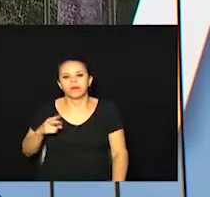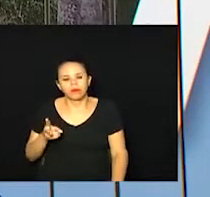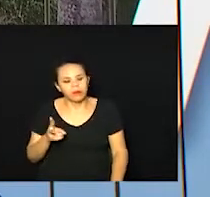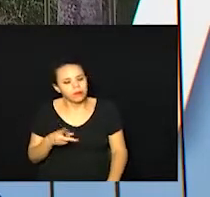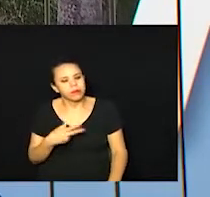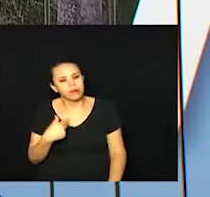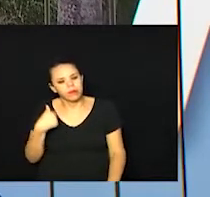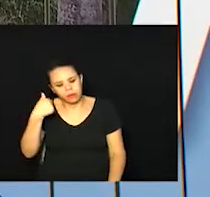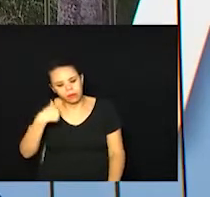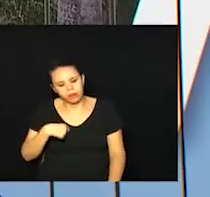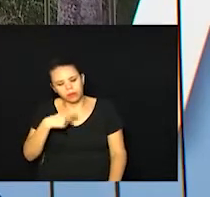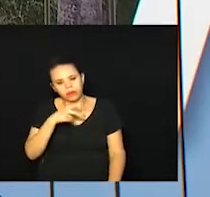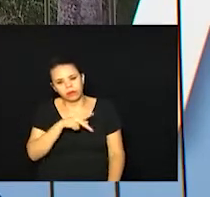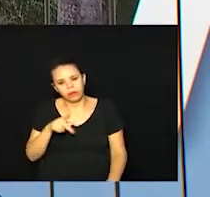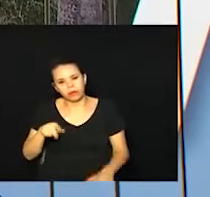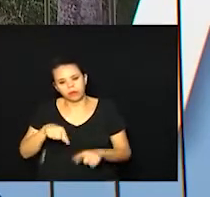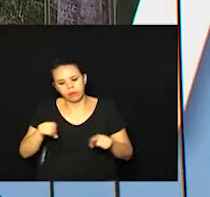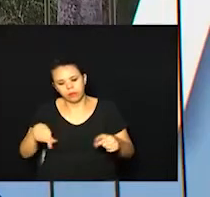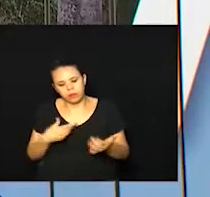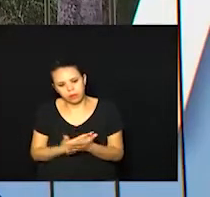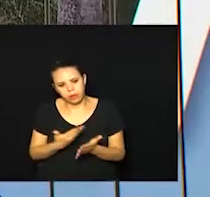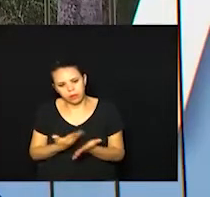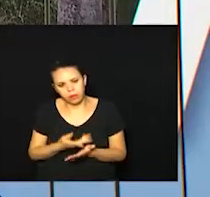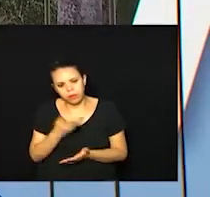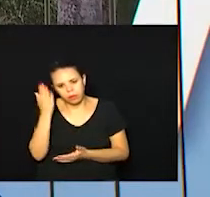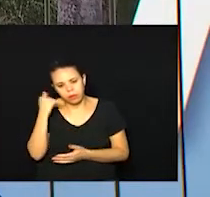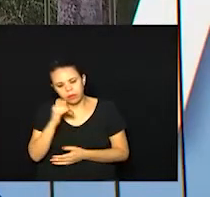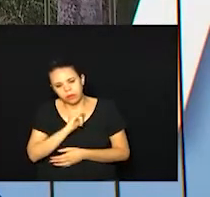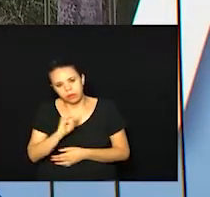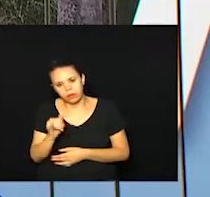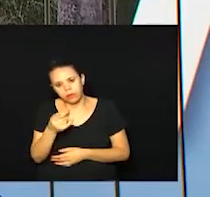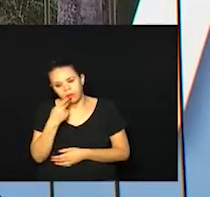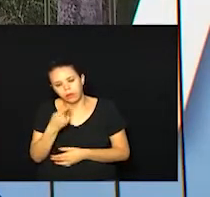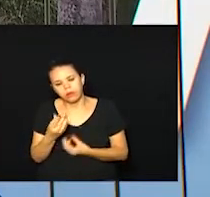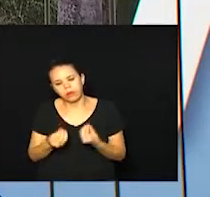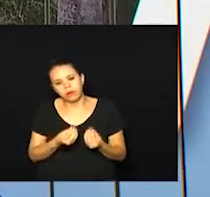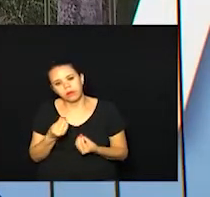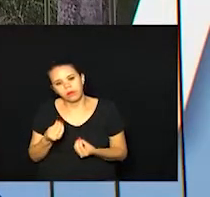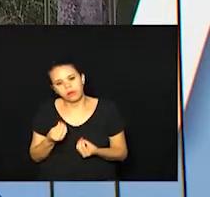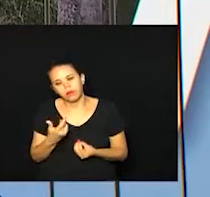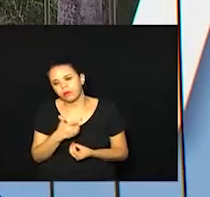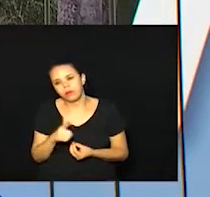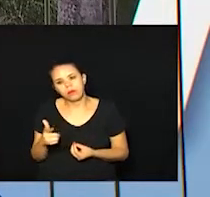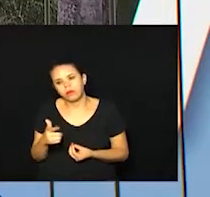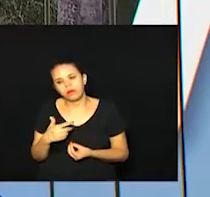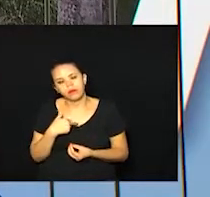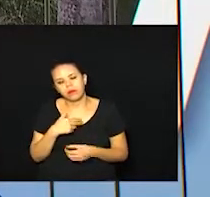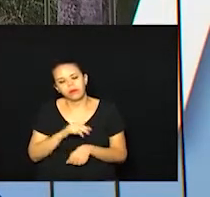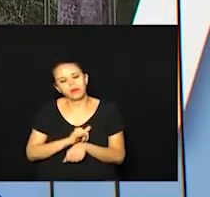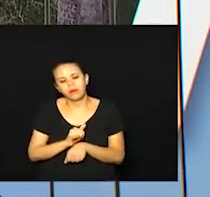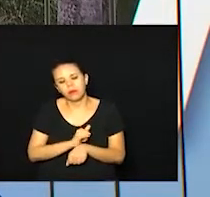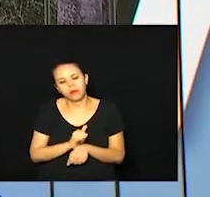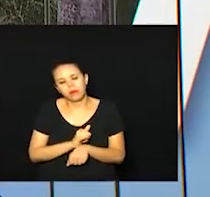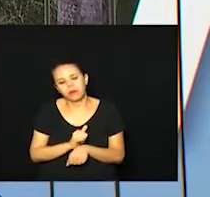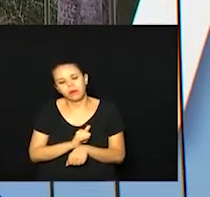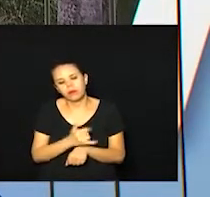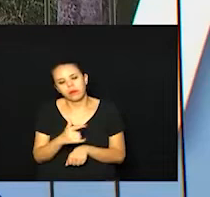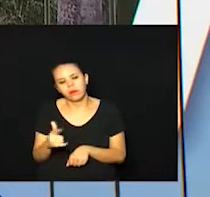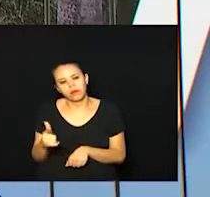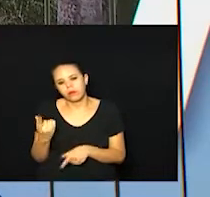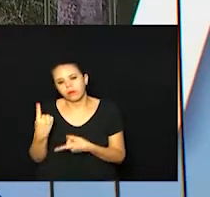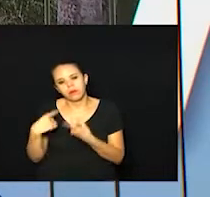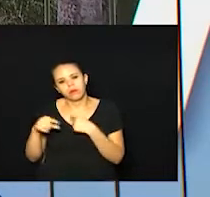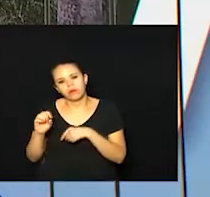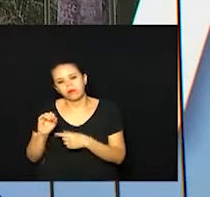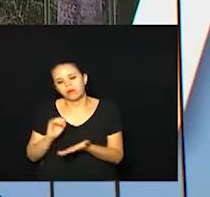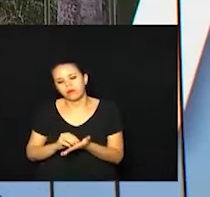sendo professor, tô em sala de aula, sei o que eu estou dizendo. Não há esquema que tenha